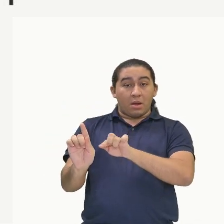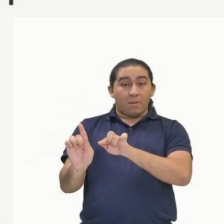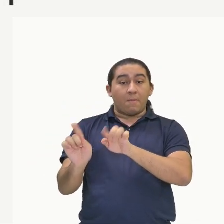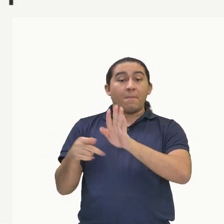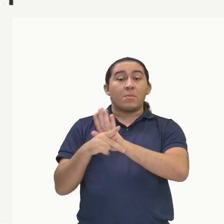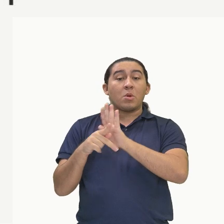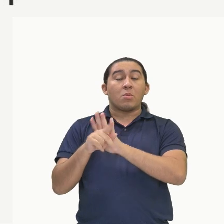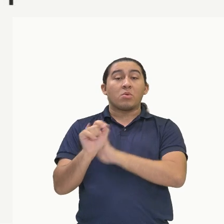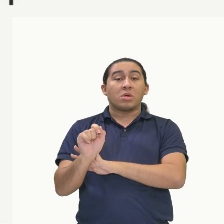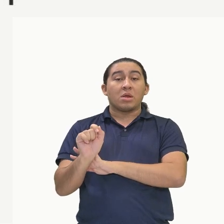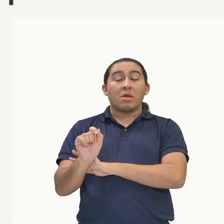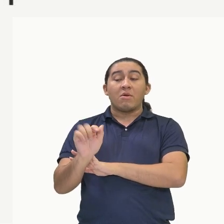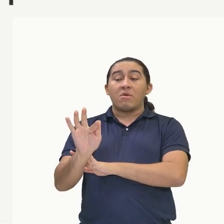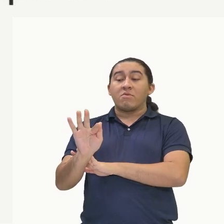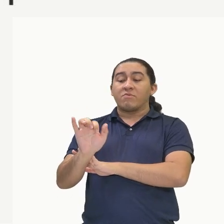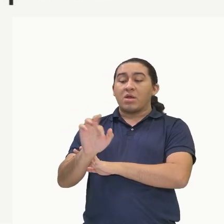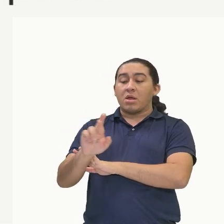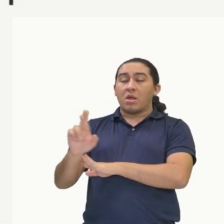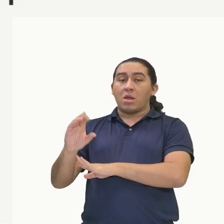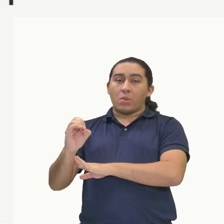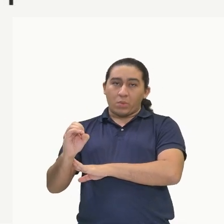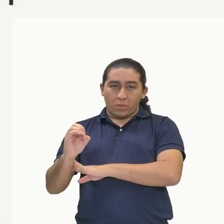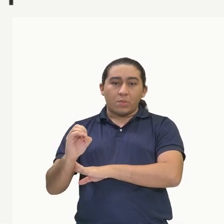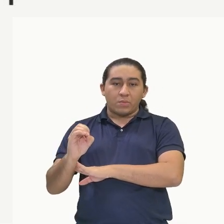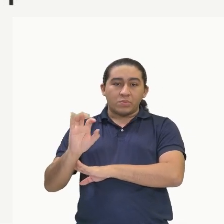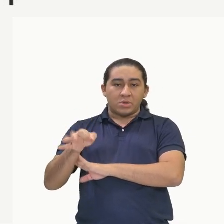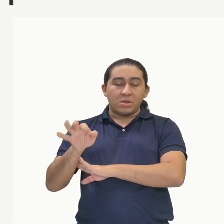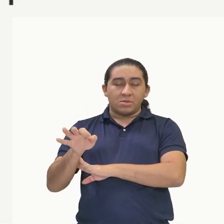ferro, tem 10 gramas.